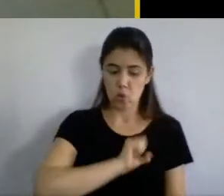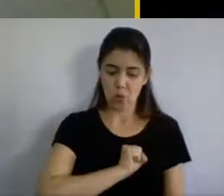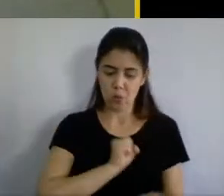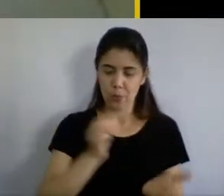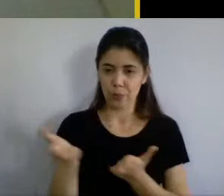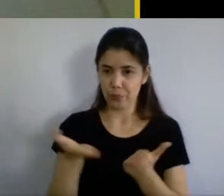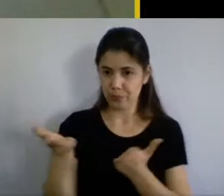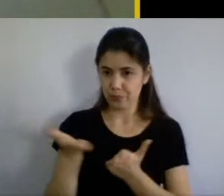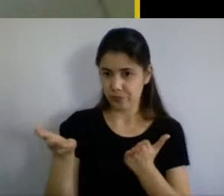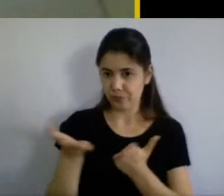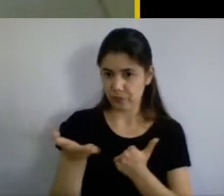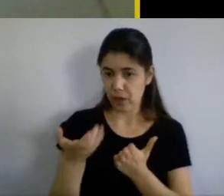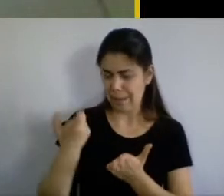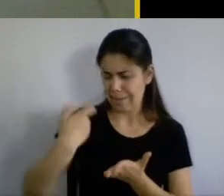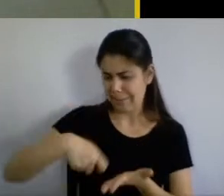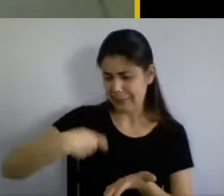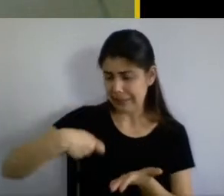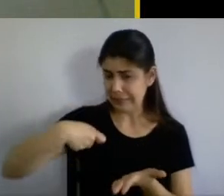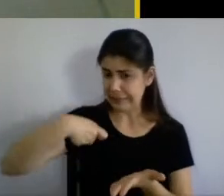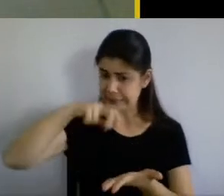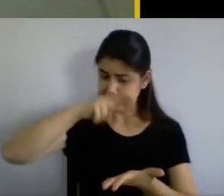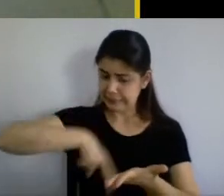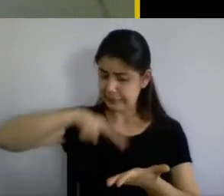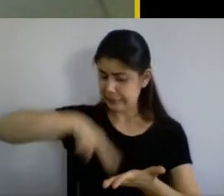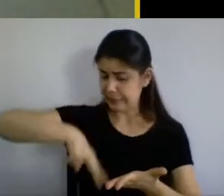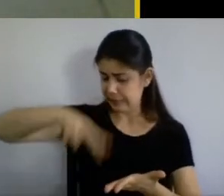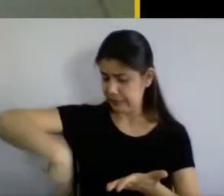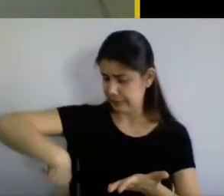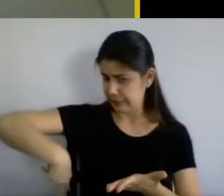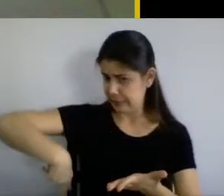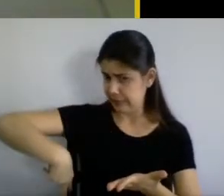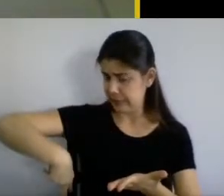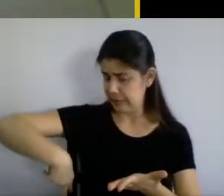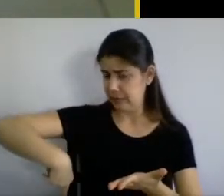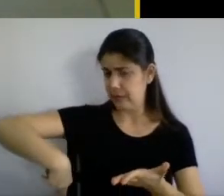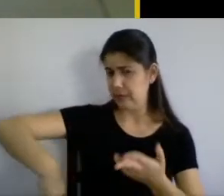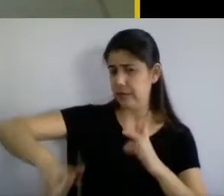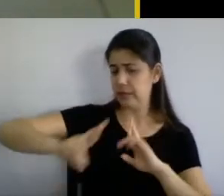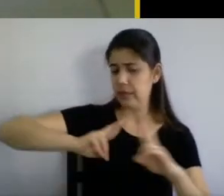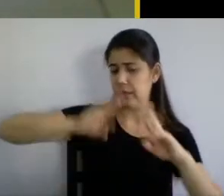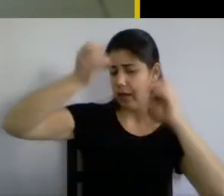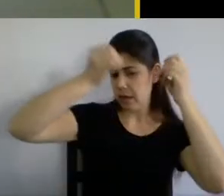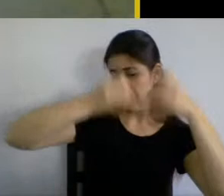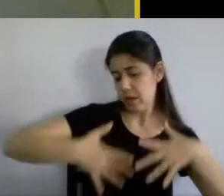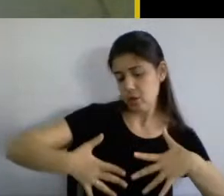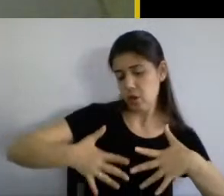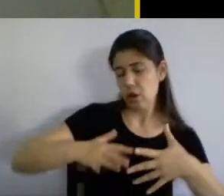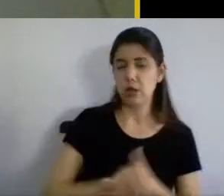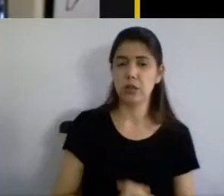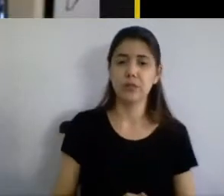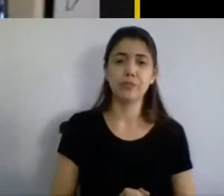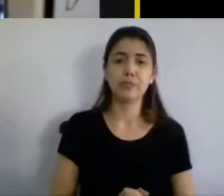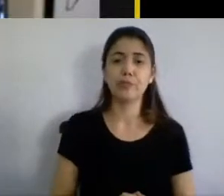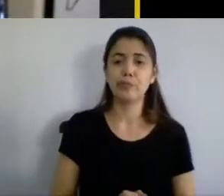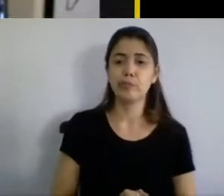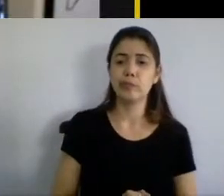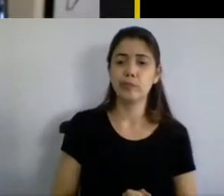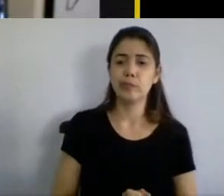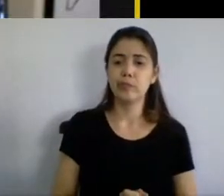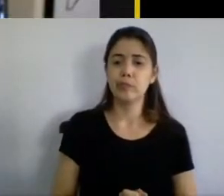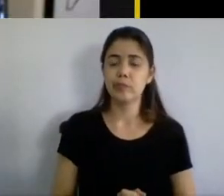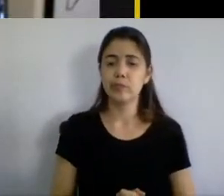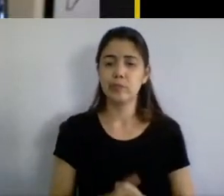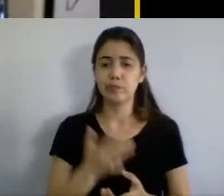é possível fazer uma leitura da retórica de Paulo Honório? Sim. Certamente. Não sei exatamente qual